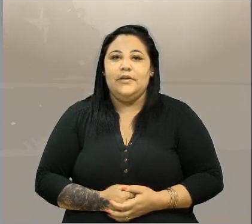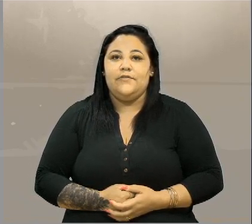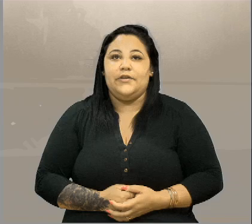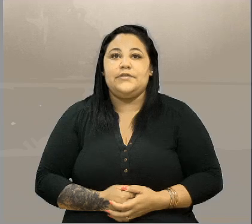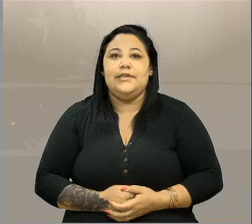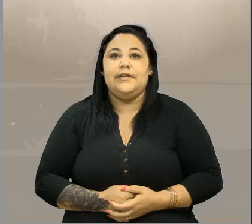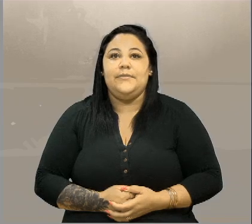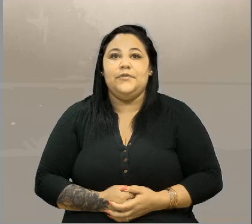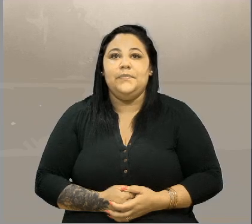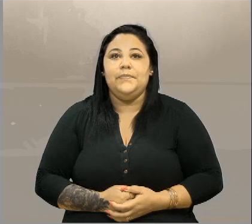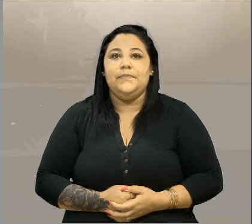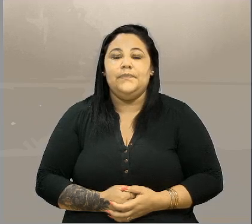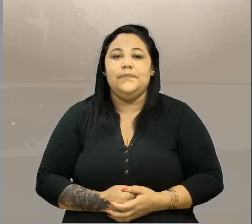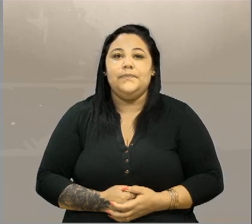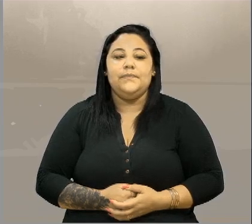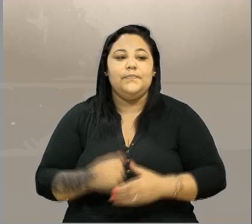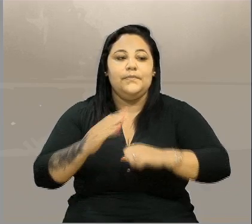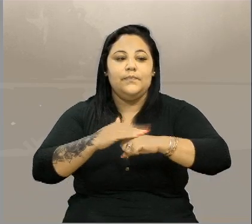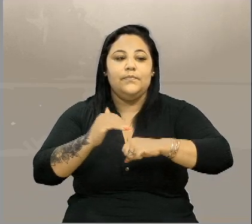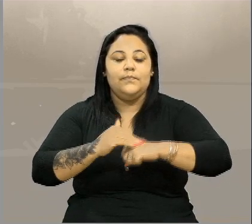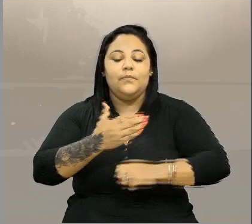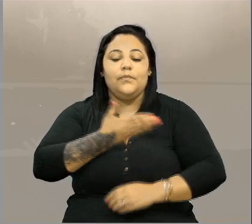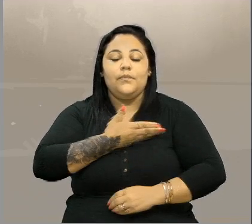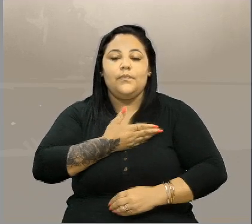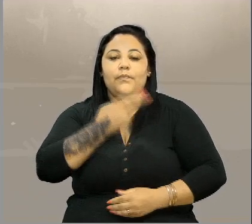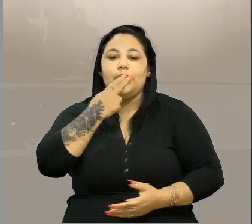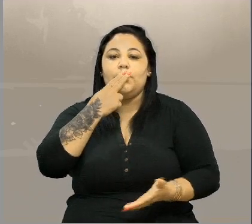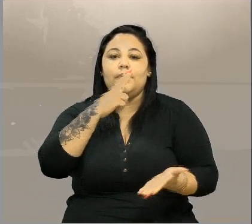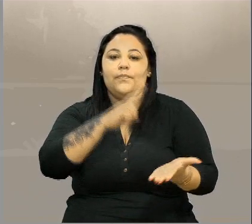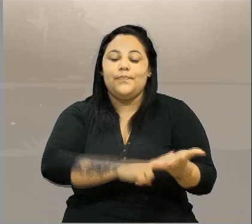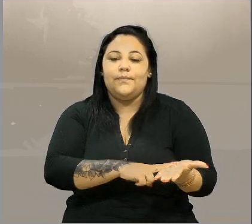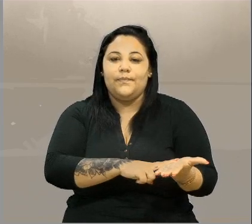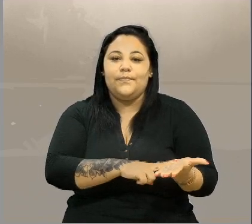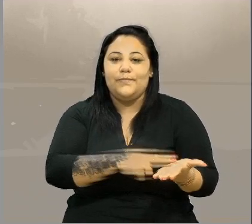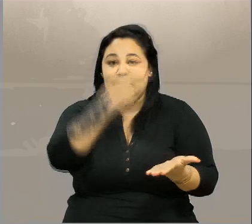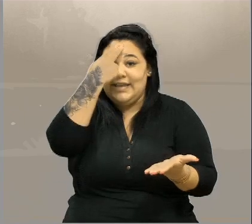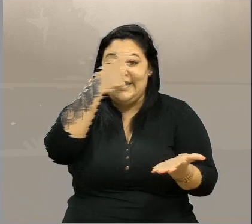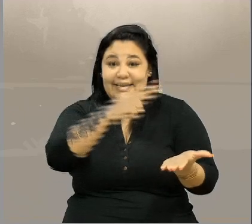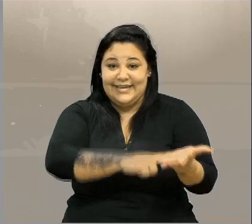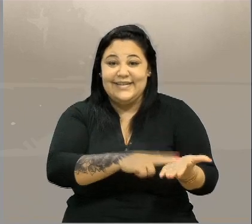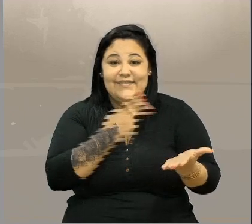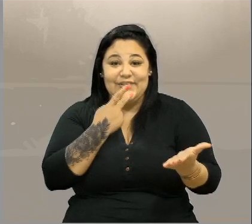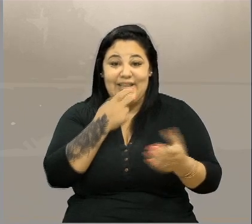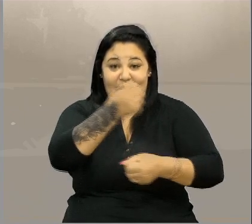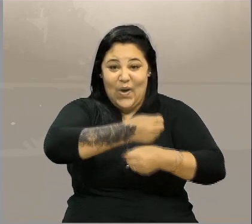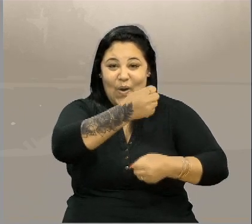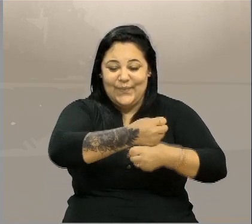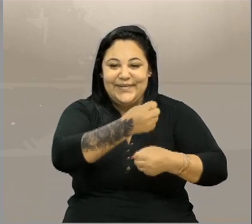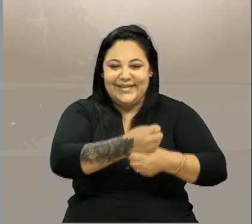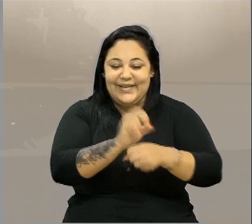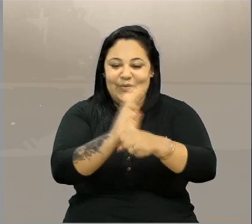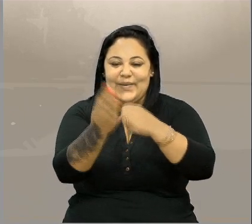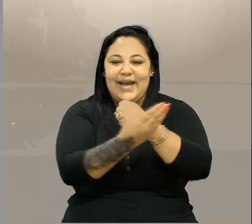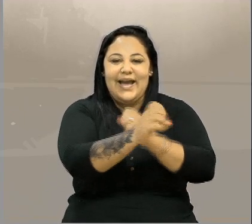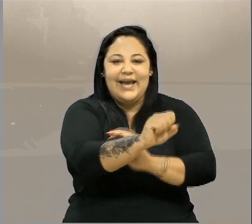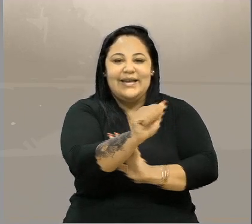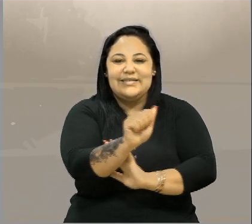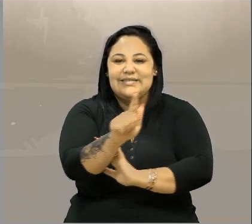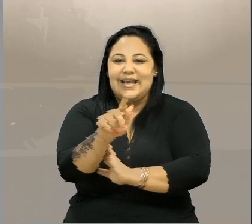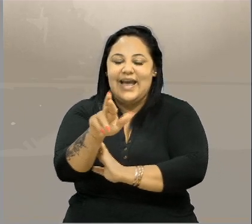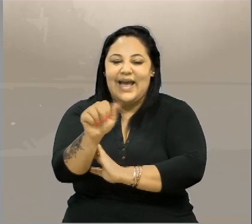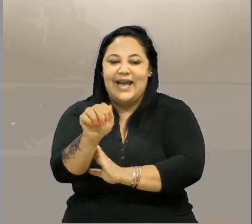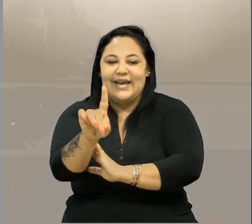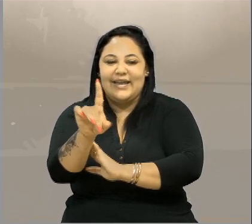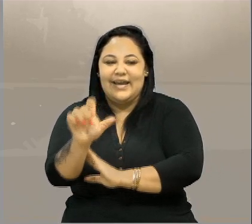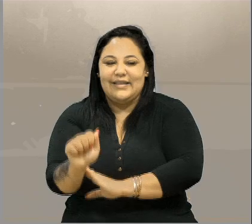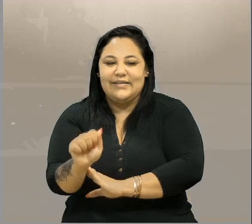amigo, à época vereador Neril Carteiro, a questão da obra lá de drenagem no Sagrada Família, né. Mais de